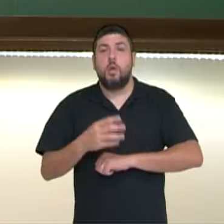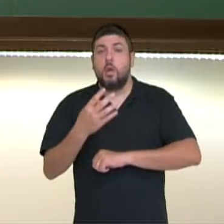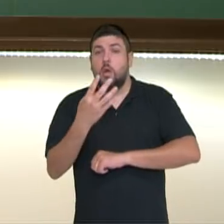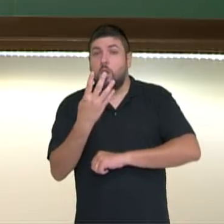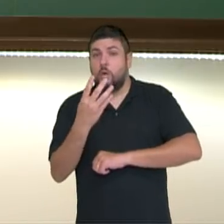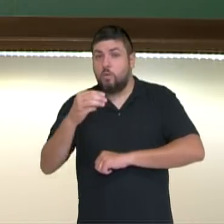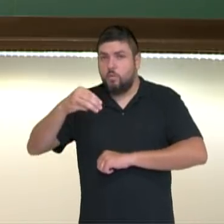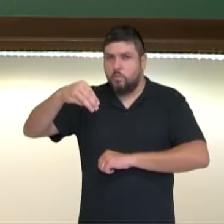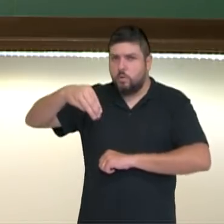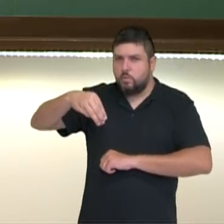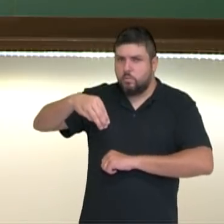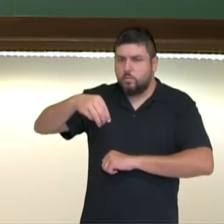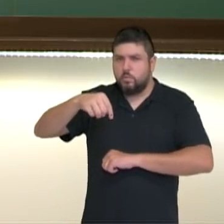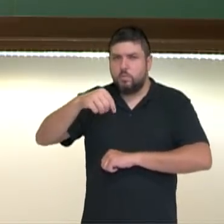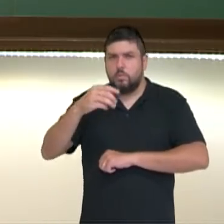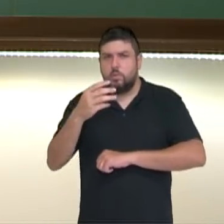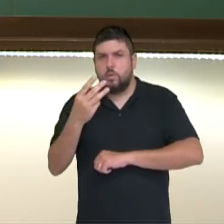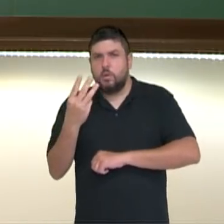no relógio,